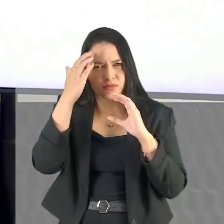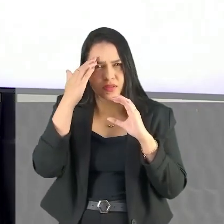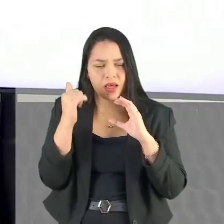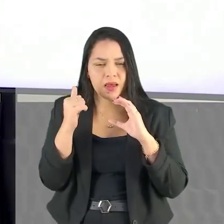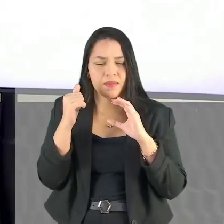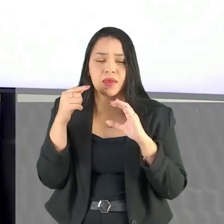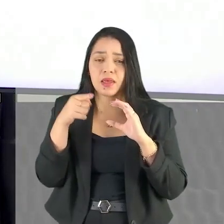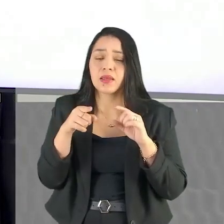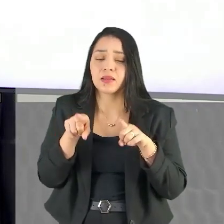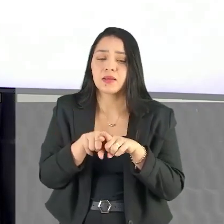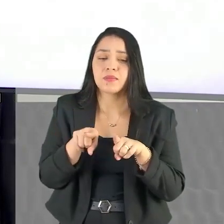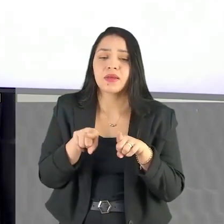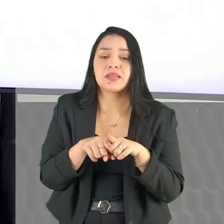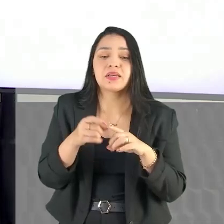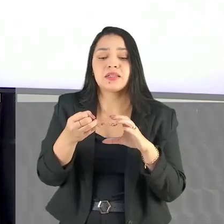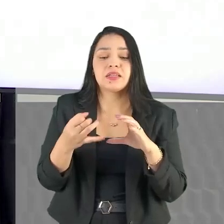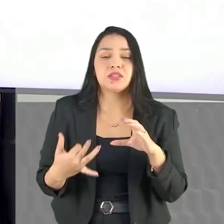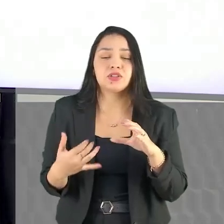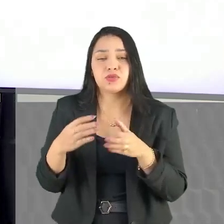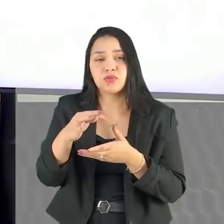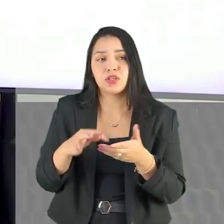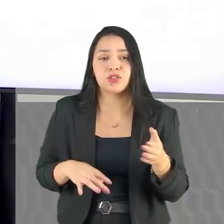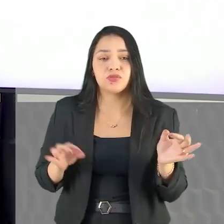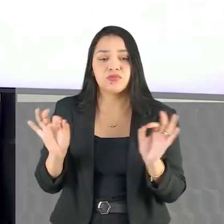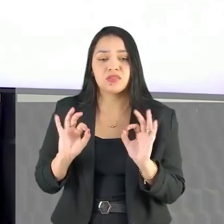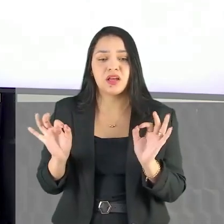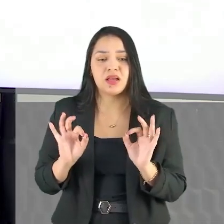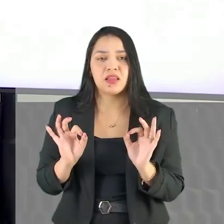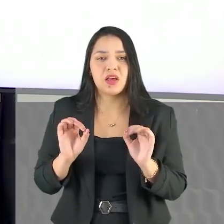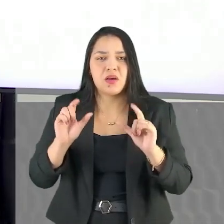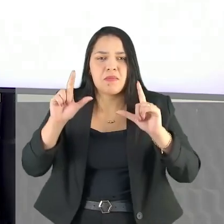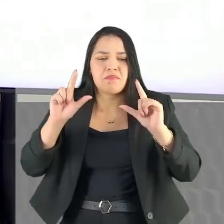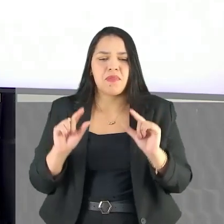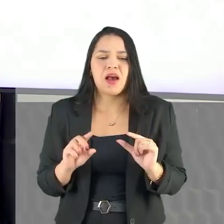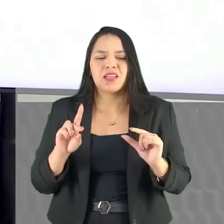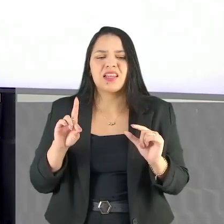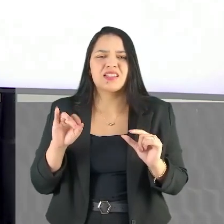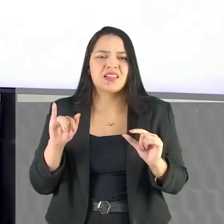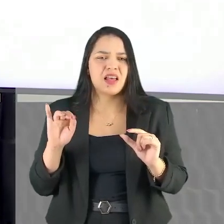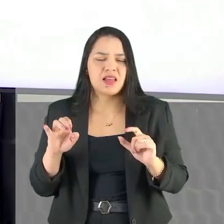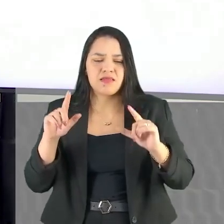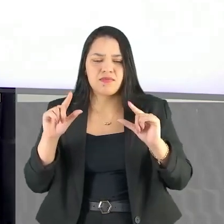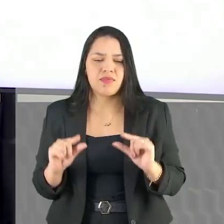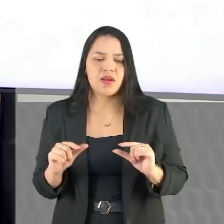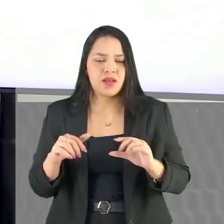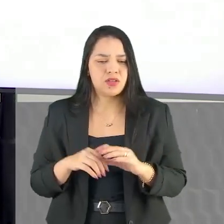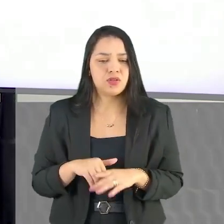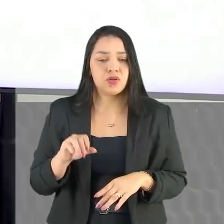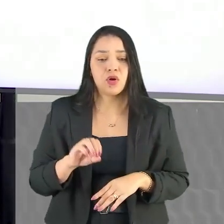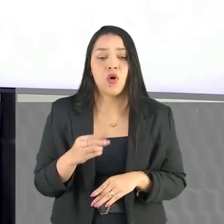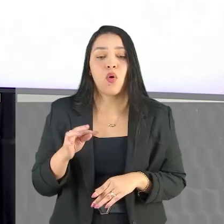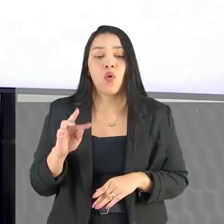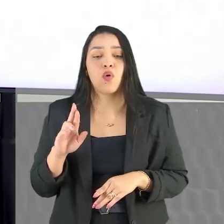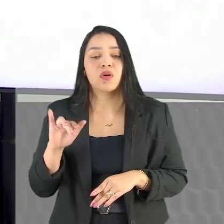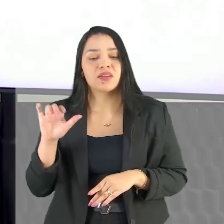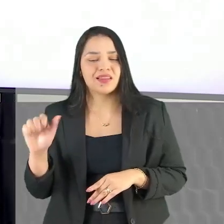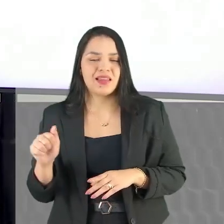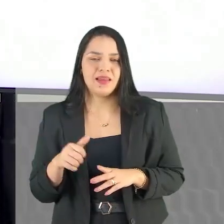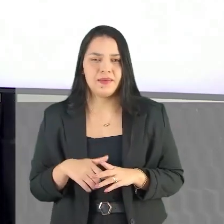Então, essa característica do texto não tem nada a ver com densidade baixa, condutividade elétrica ou térmica.